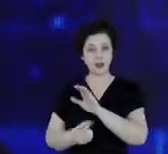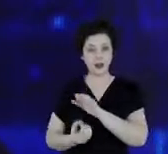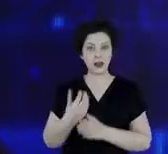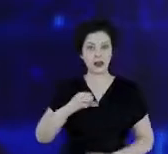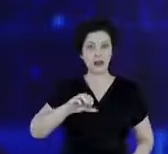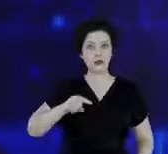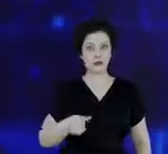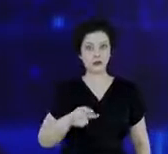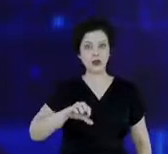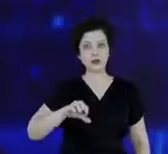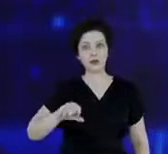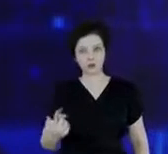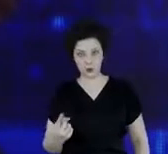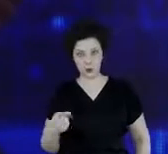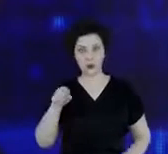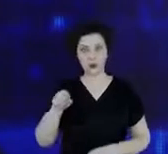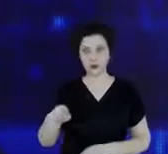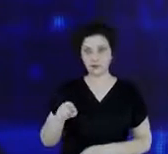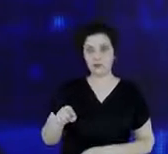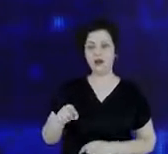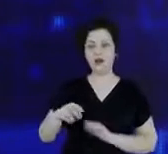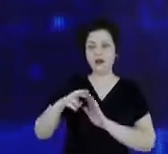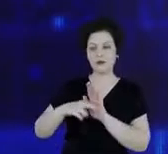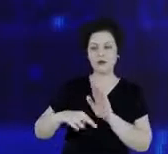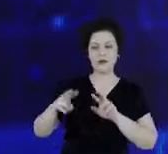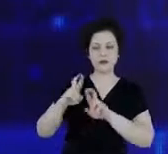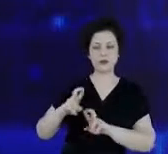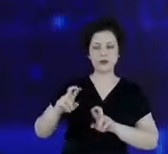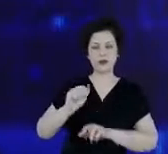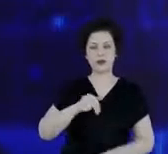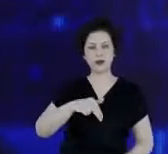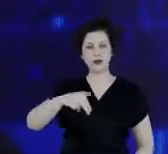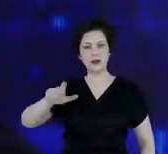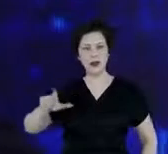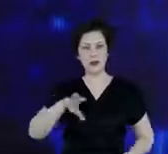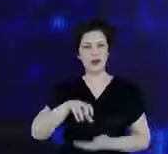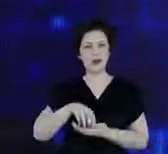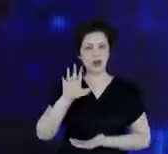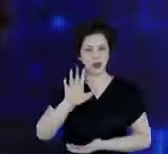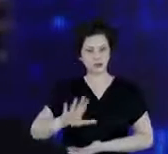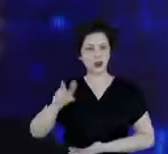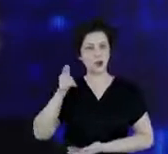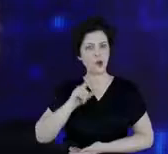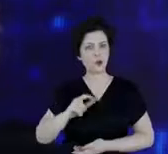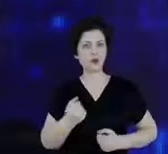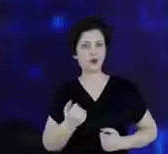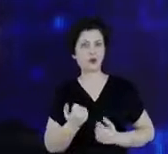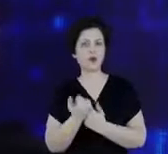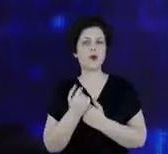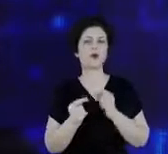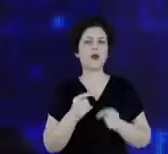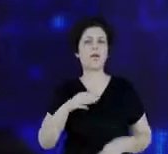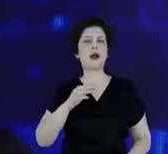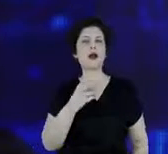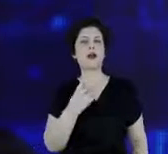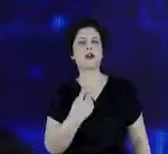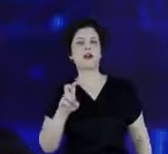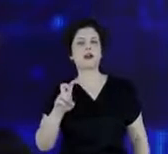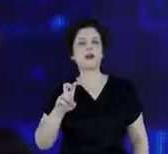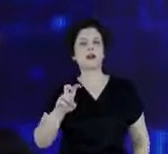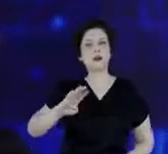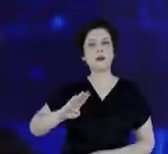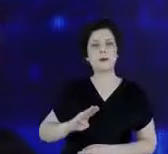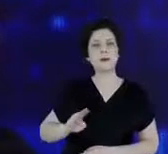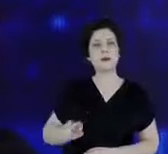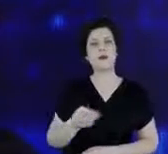9991 e são regulados pela anel esse programa já a gente já conseguiu apertar mais de 15 milhões de reais nesse período